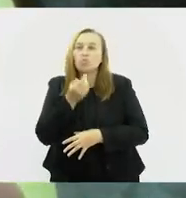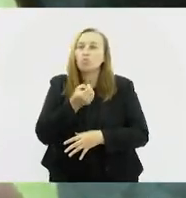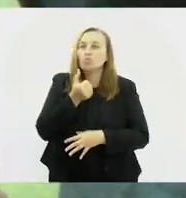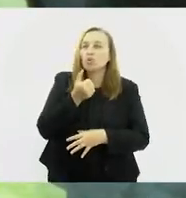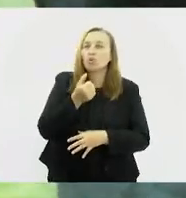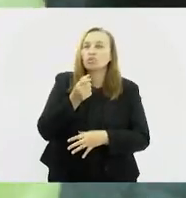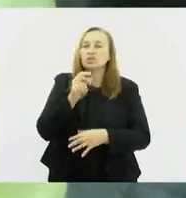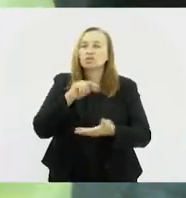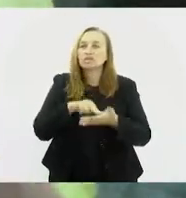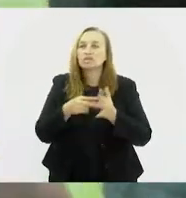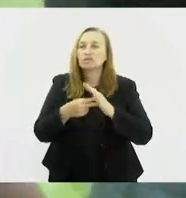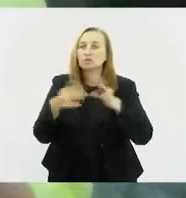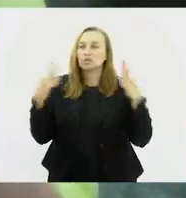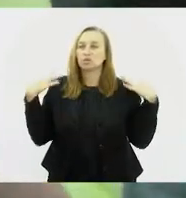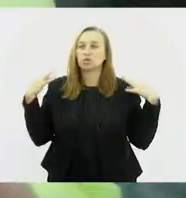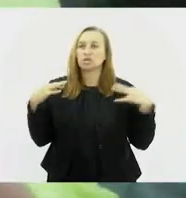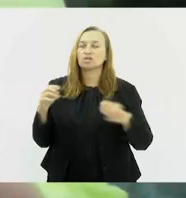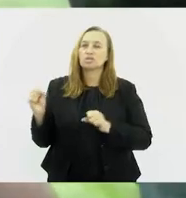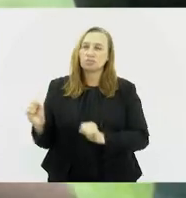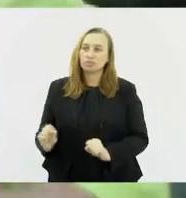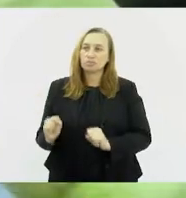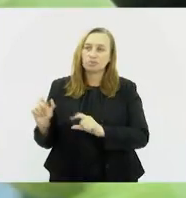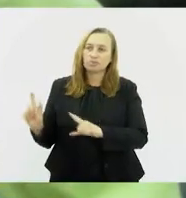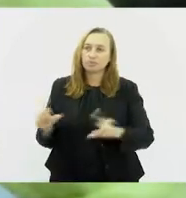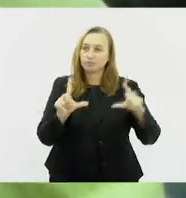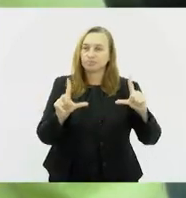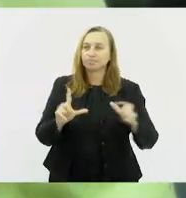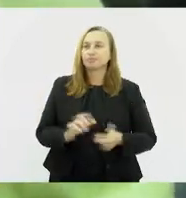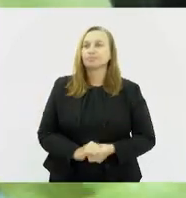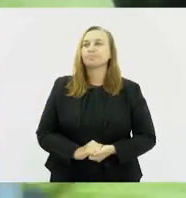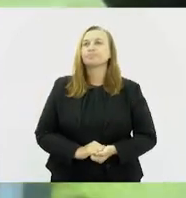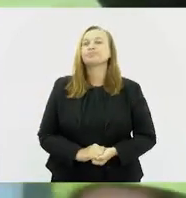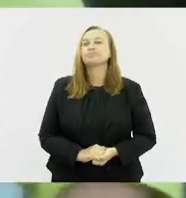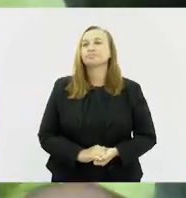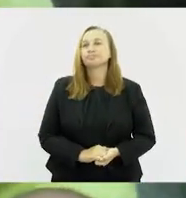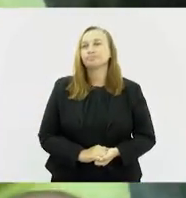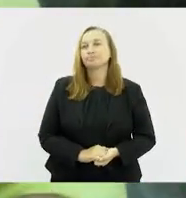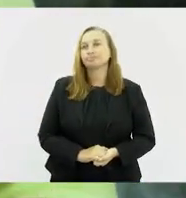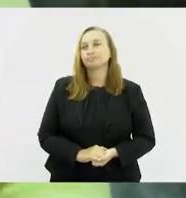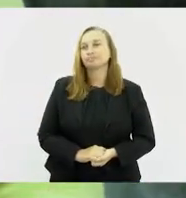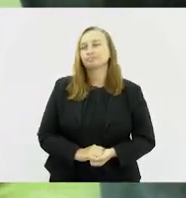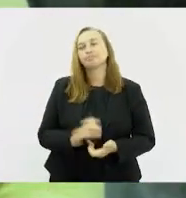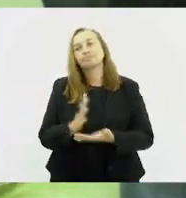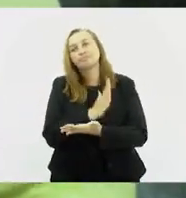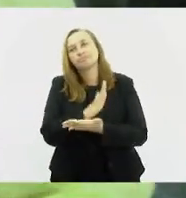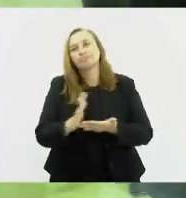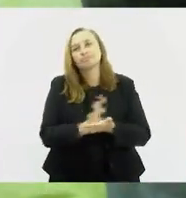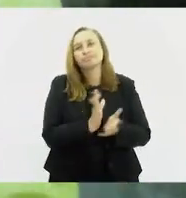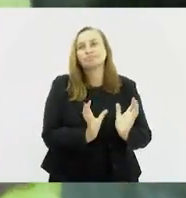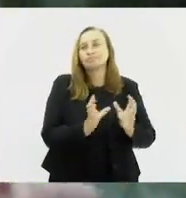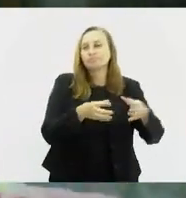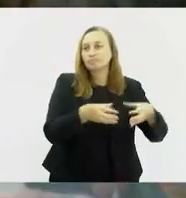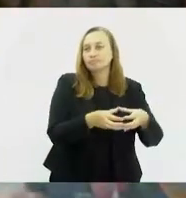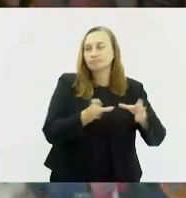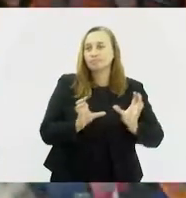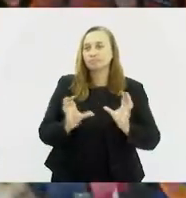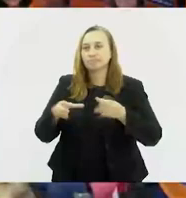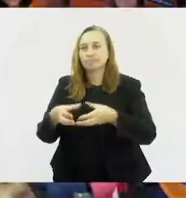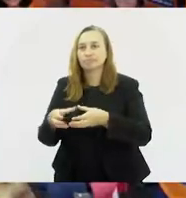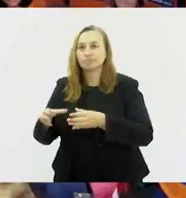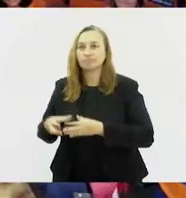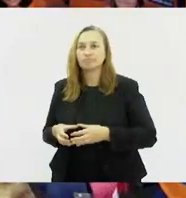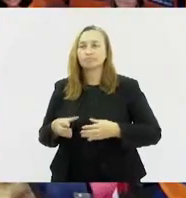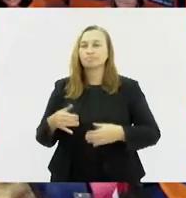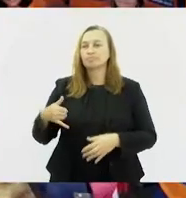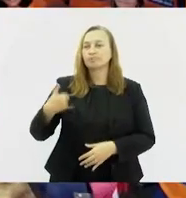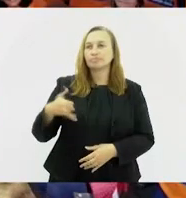turismo. Né? Podemos ir para o outro. Está ali alguns grupos, né? Da nossa melhor idade